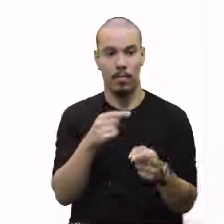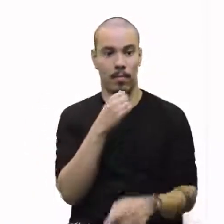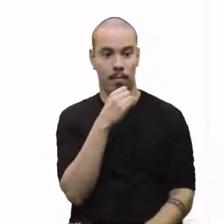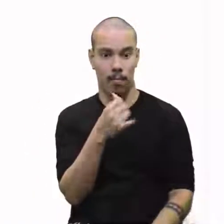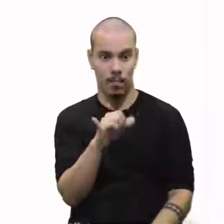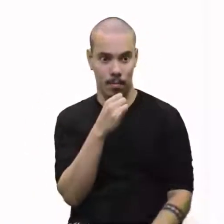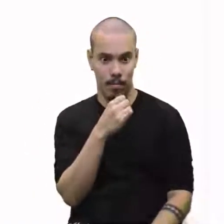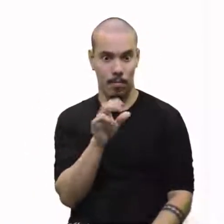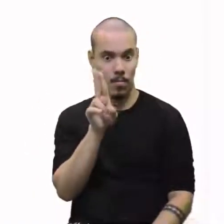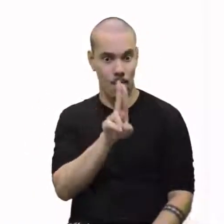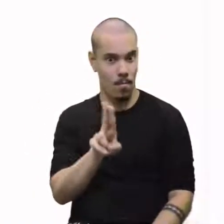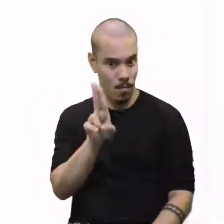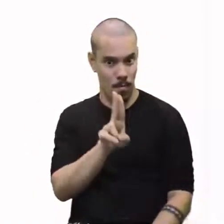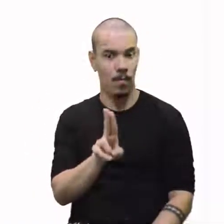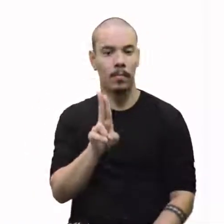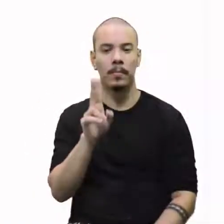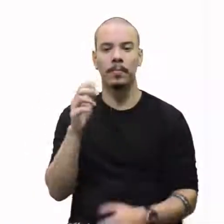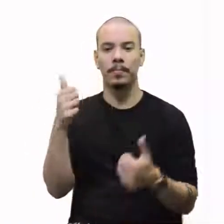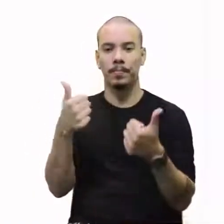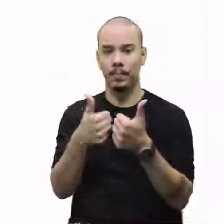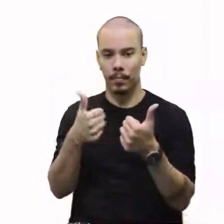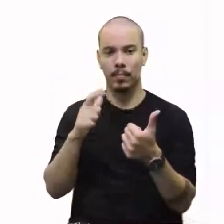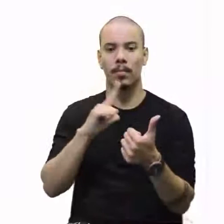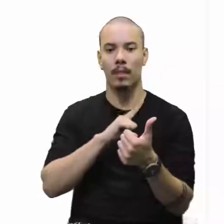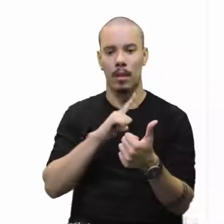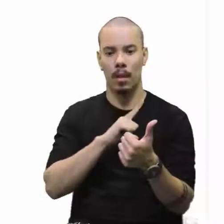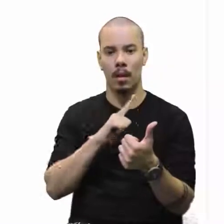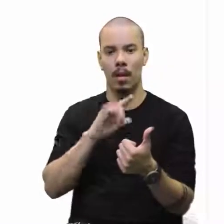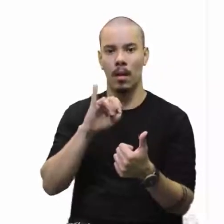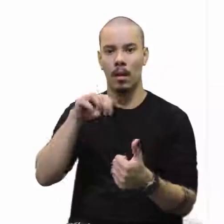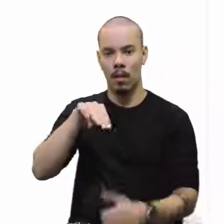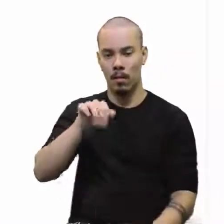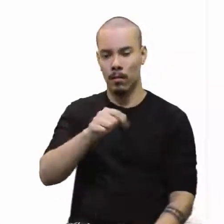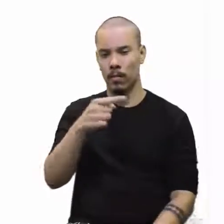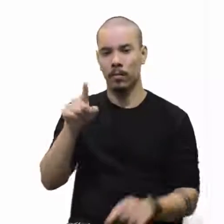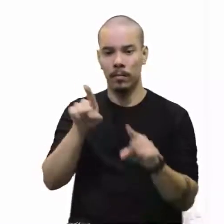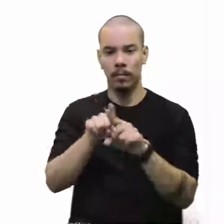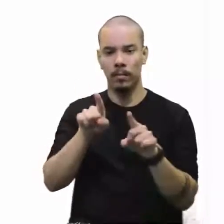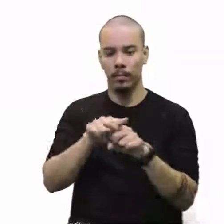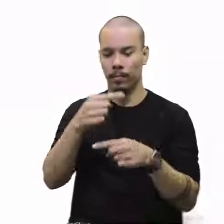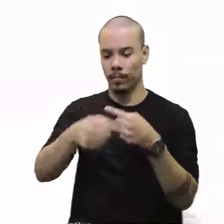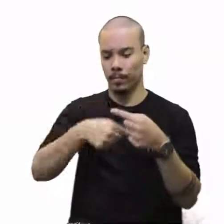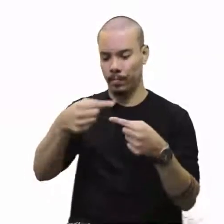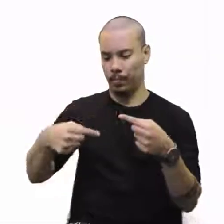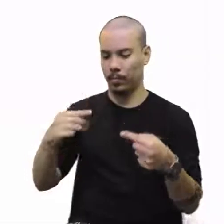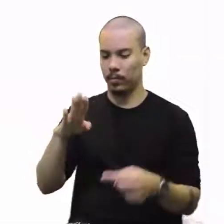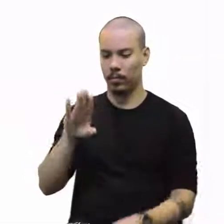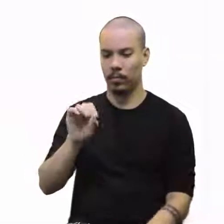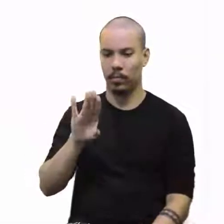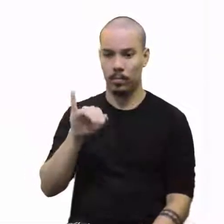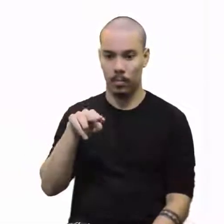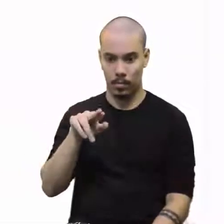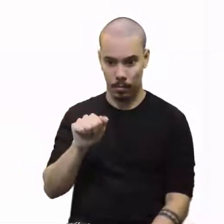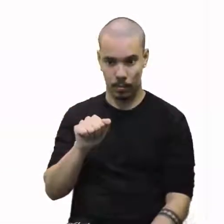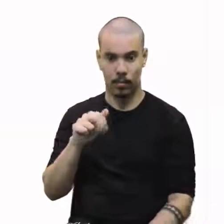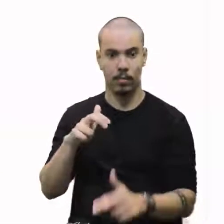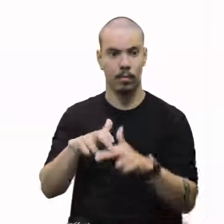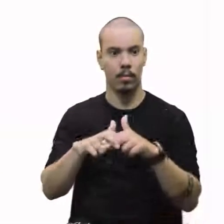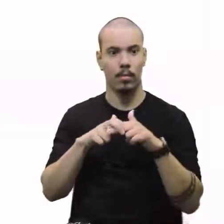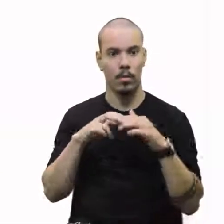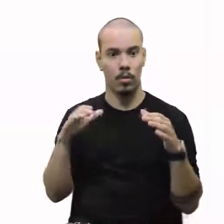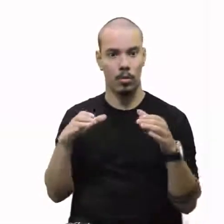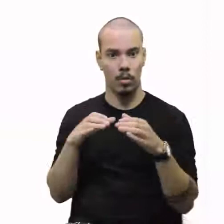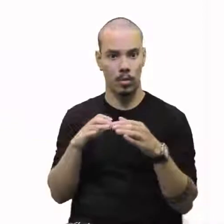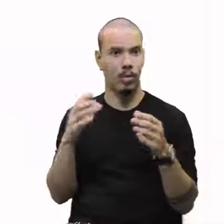eletromagnética. É constituído por um ímã e uma bobina. Bom, então aqui o conjunto, como